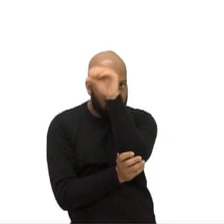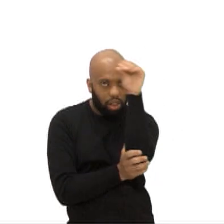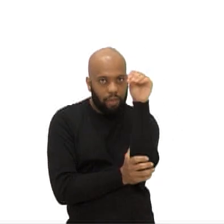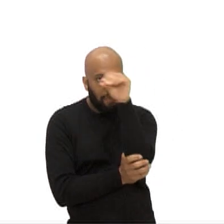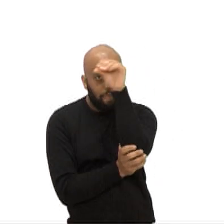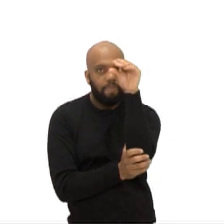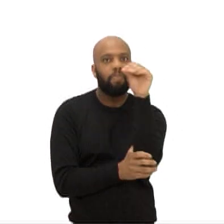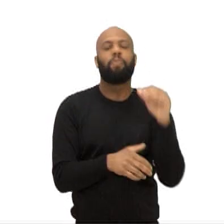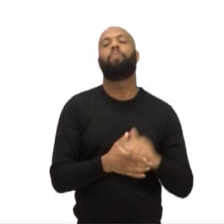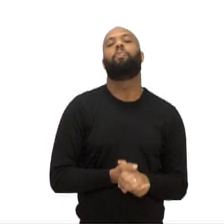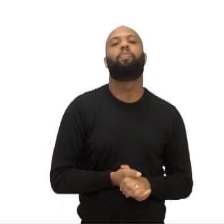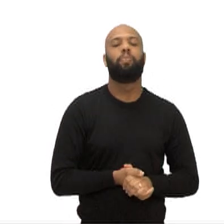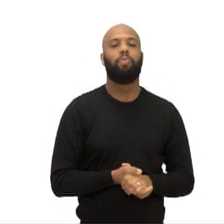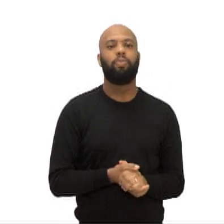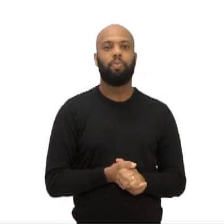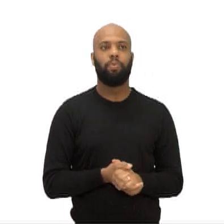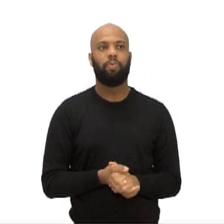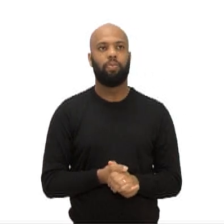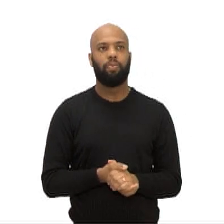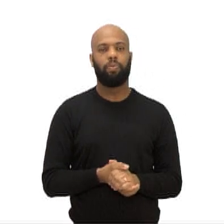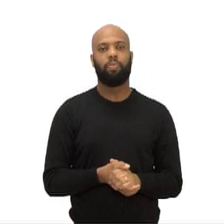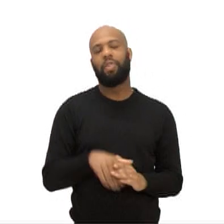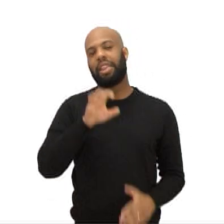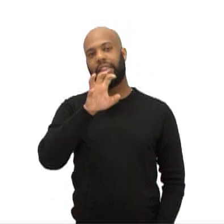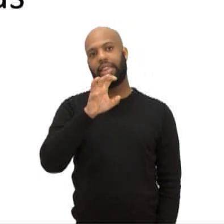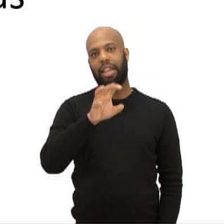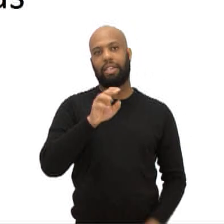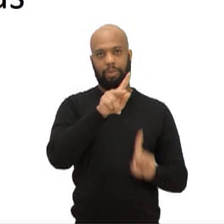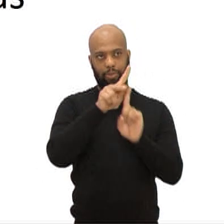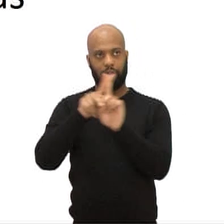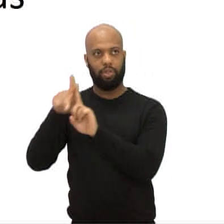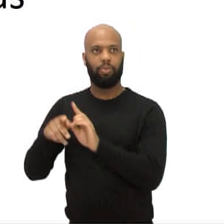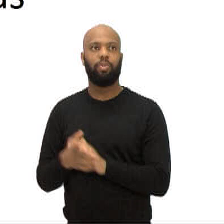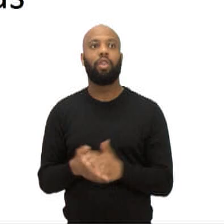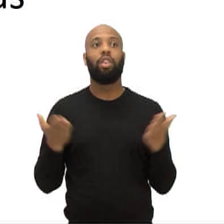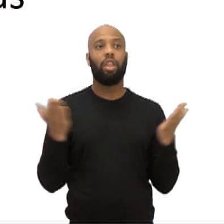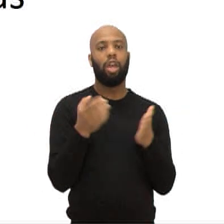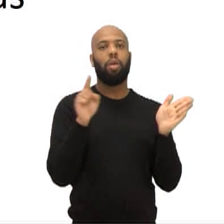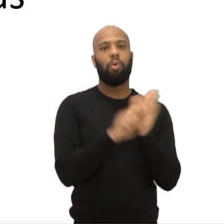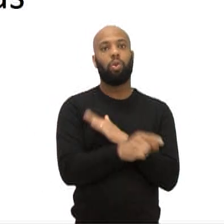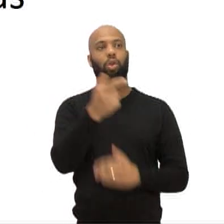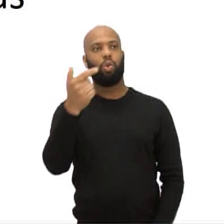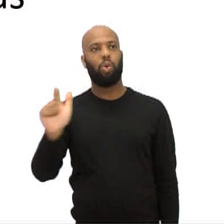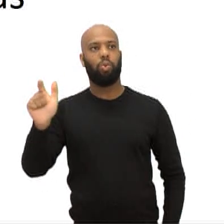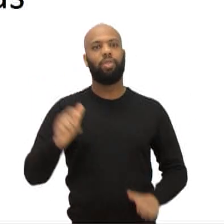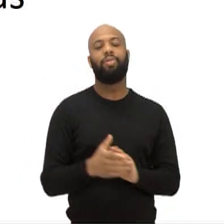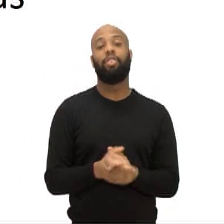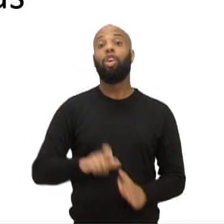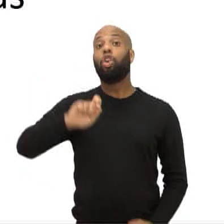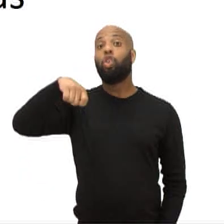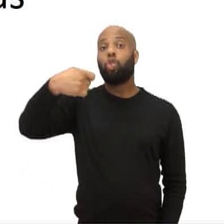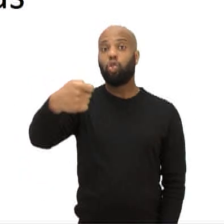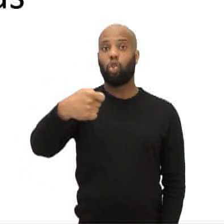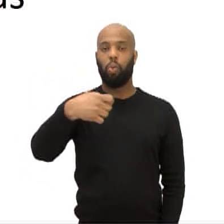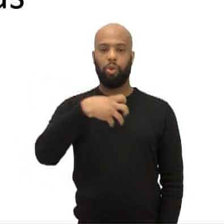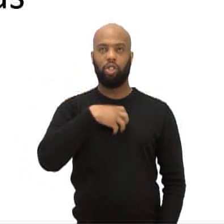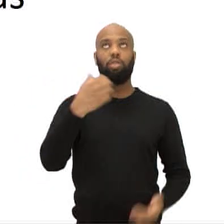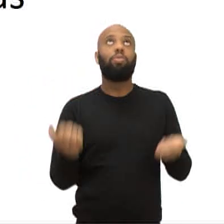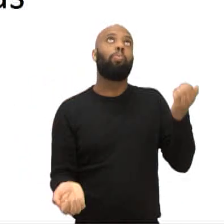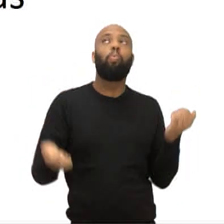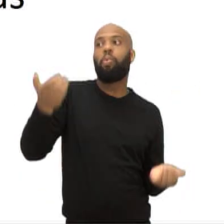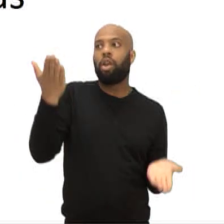e ele imita a voz do personagem ali do fantoche, né? Sobre isso, ó. Sobre os jogos de